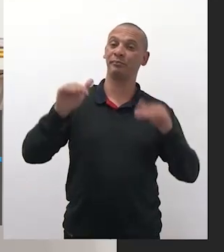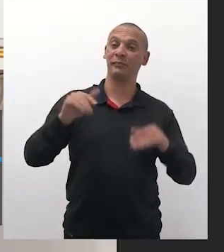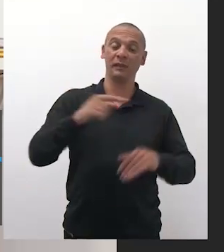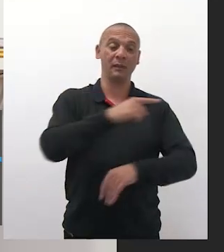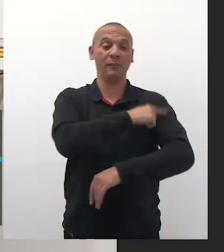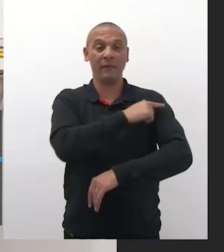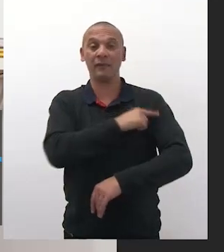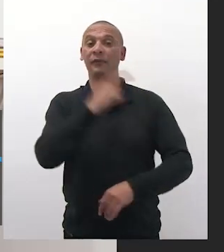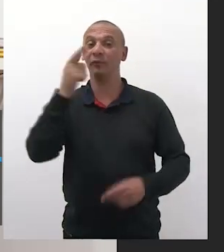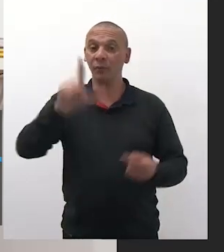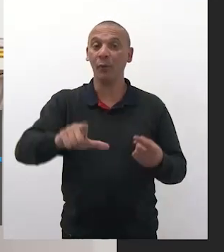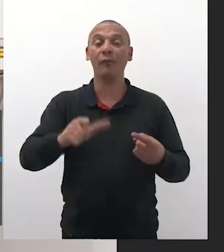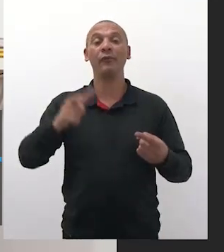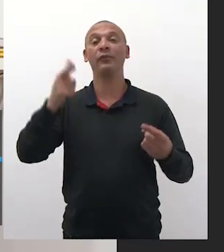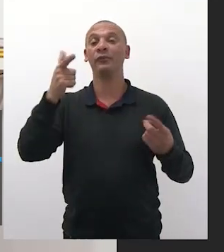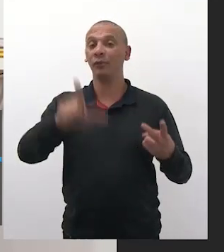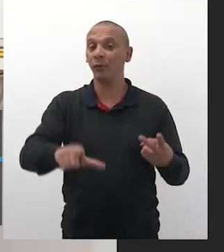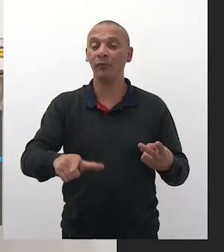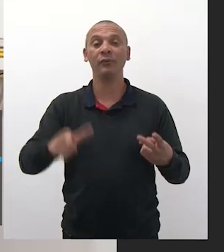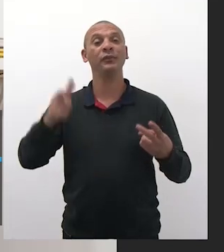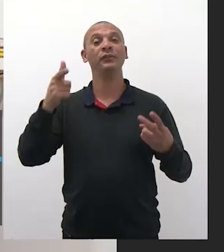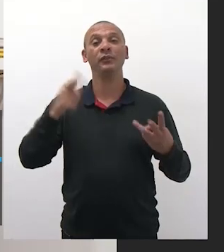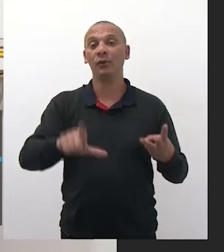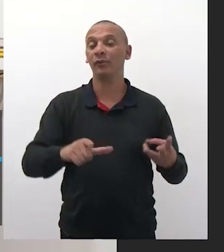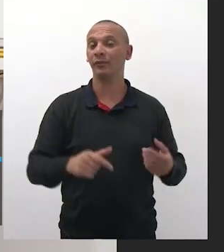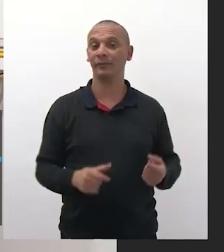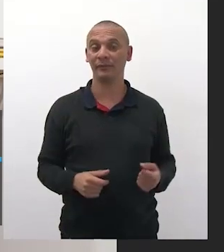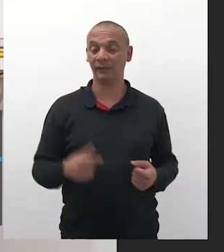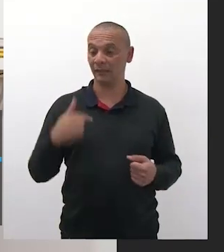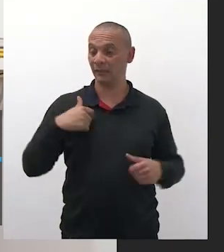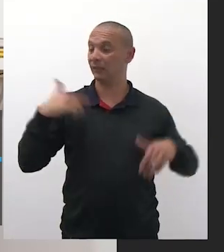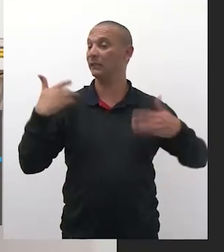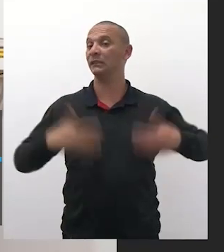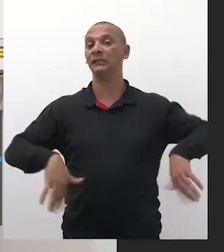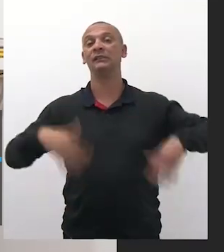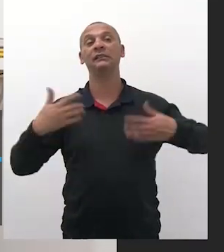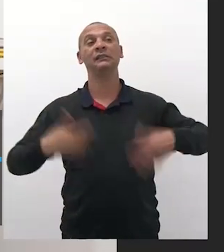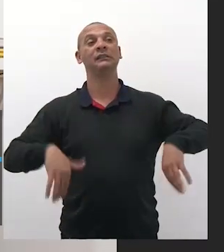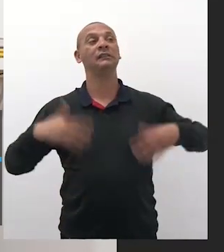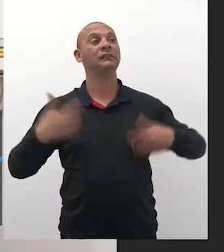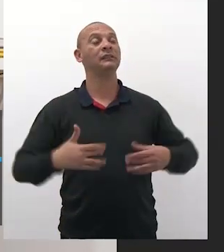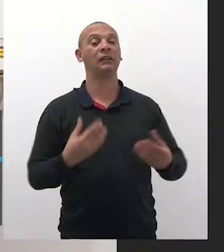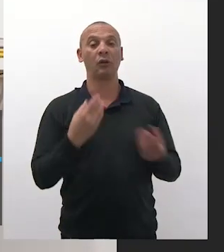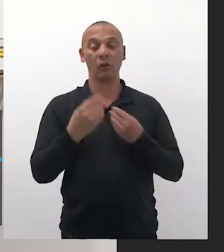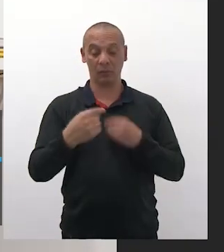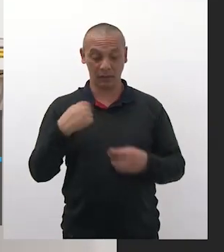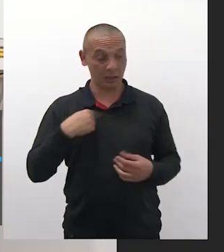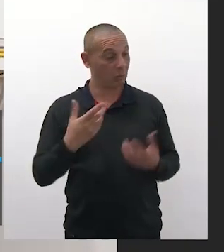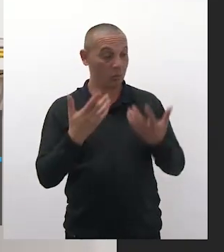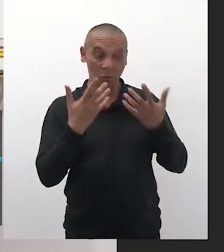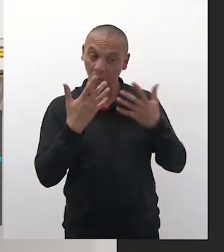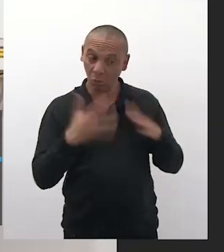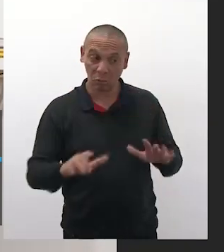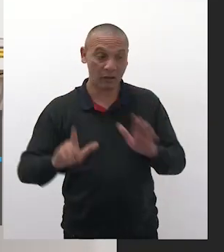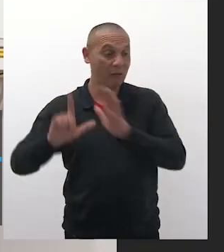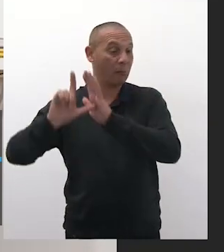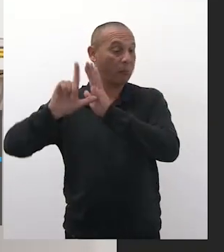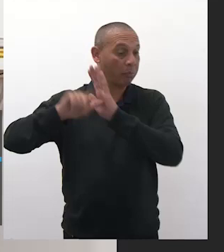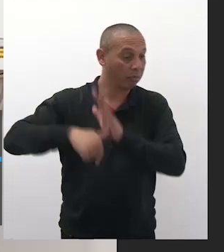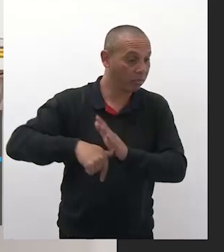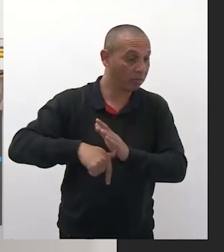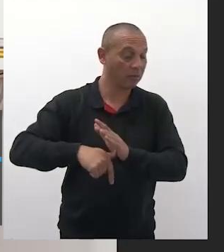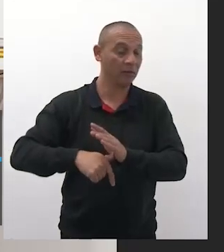2, 3 vezes, e aquilo me apavorou, né, falei, nossa, eu não quero ser